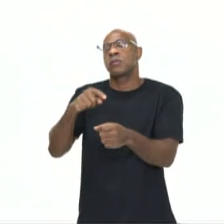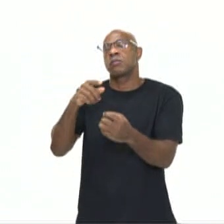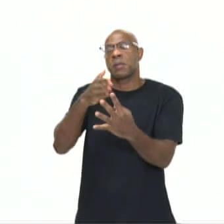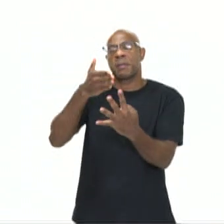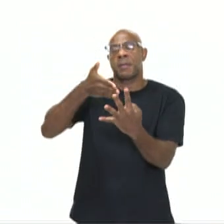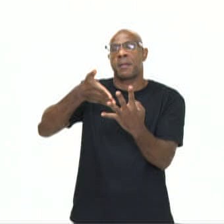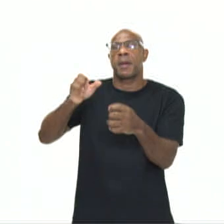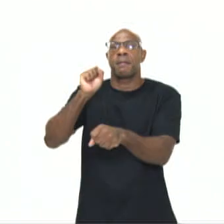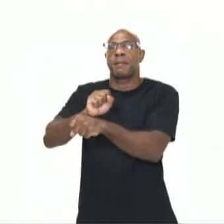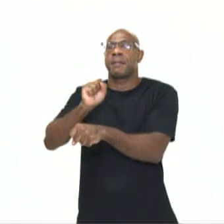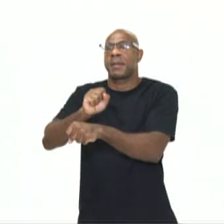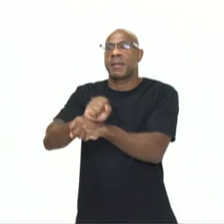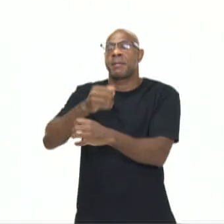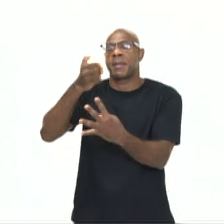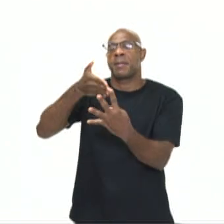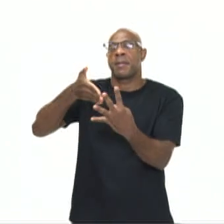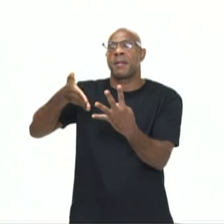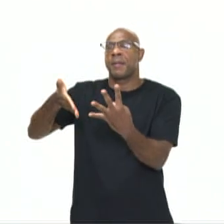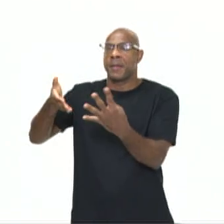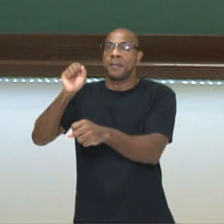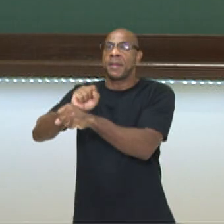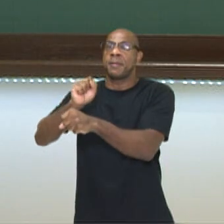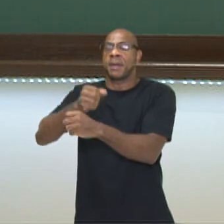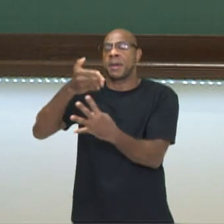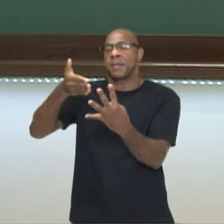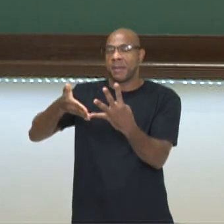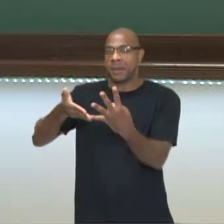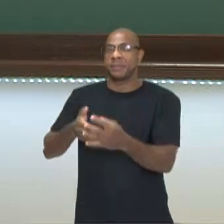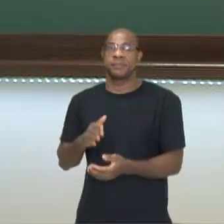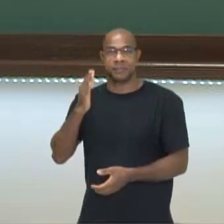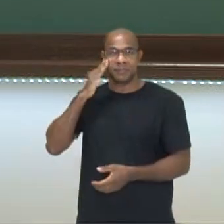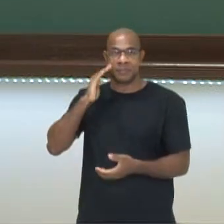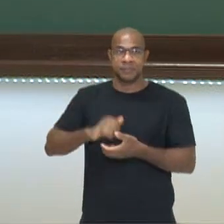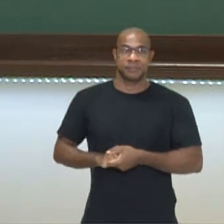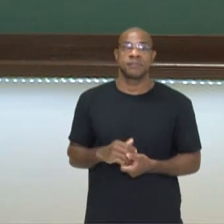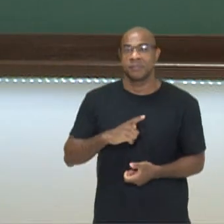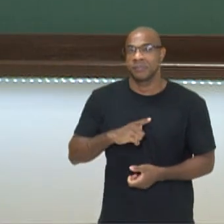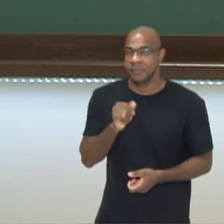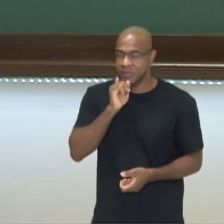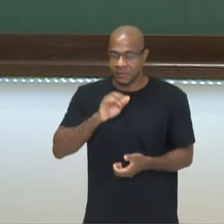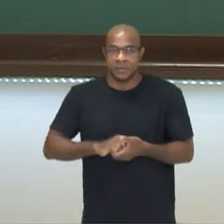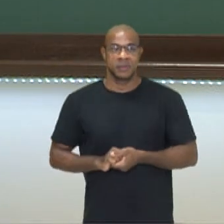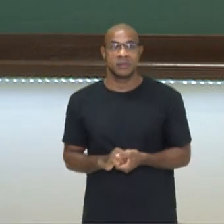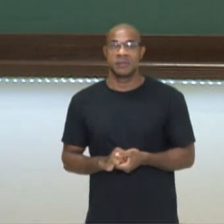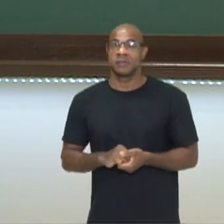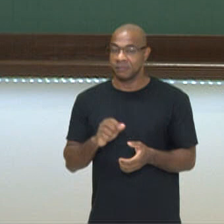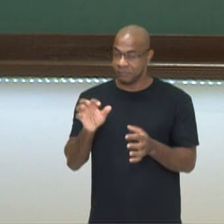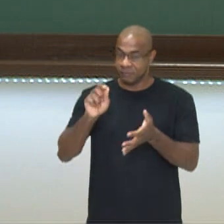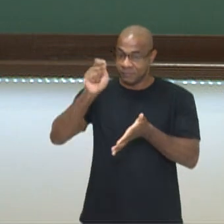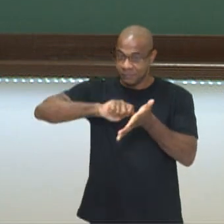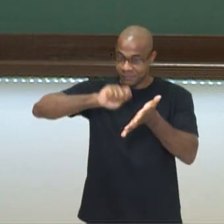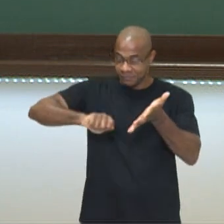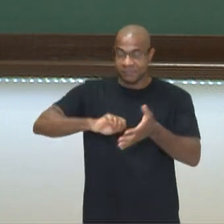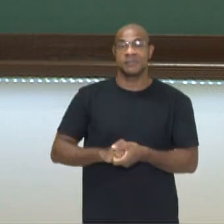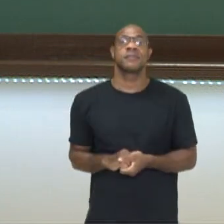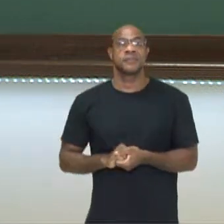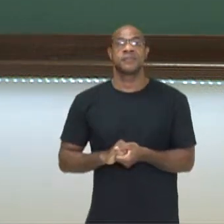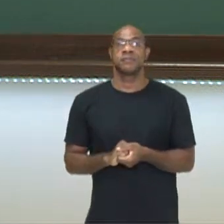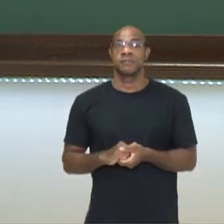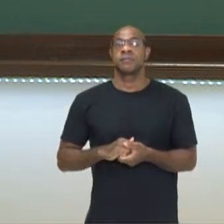é aguardado em um parcelamento. Então, para você entender, enquanto eu vou falando, vai tomando nota aí, que a gente